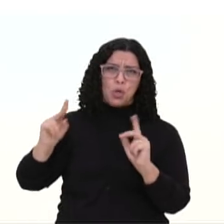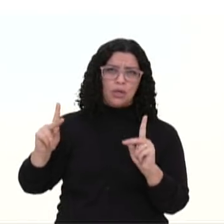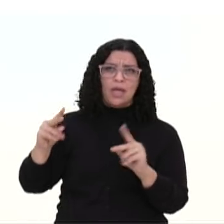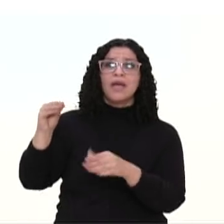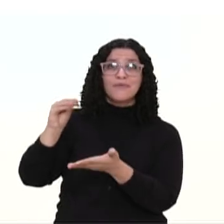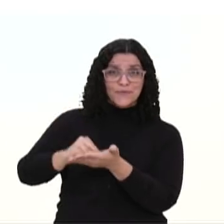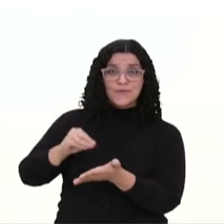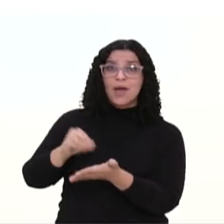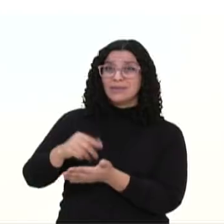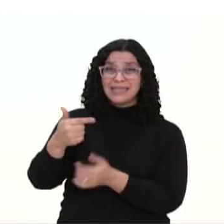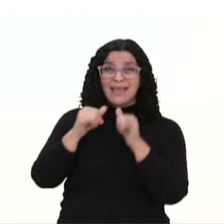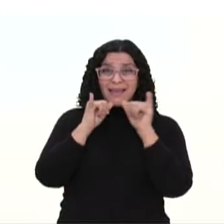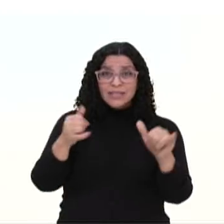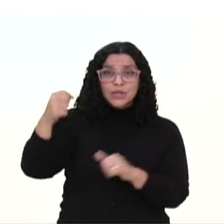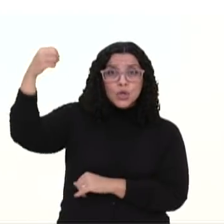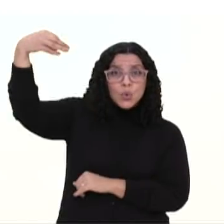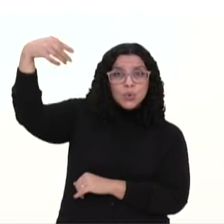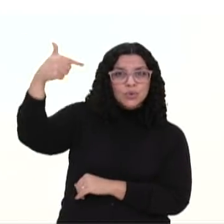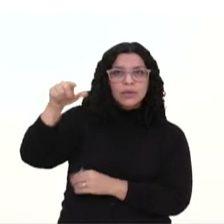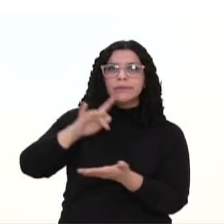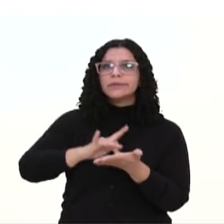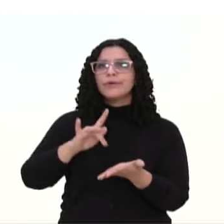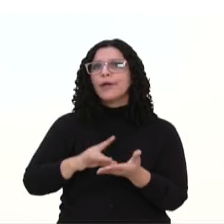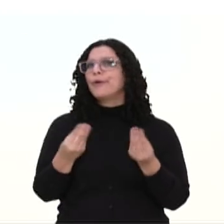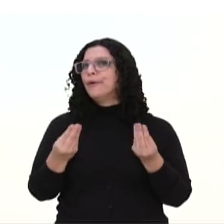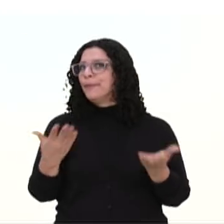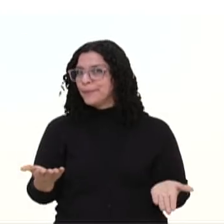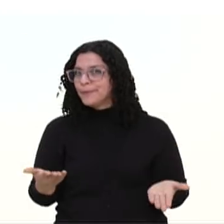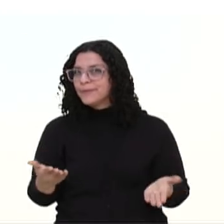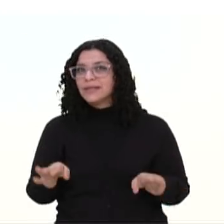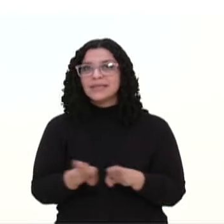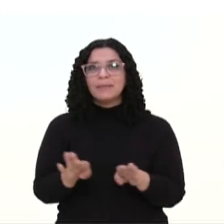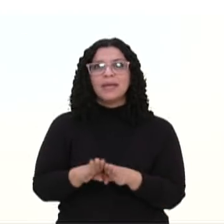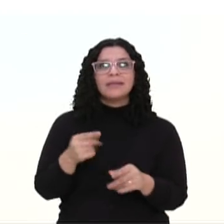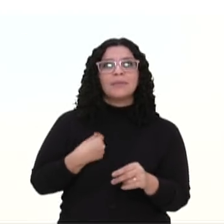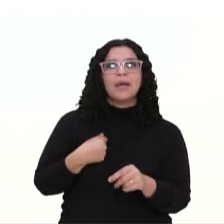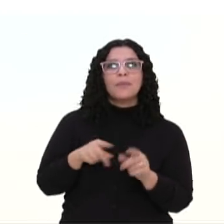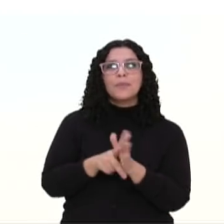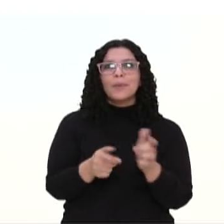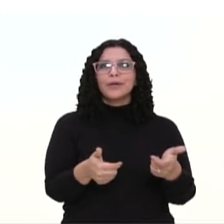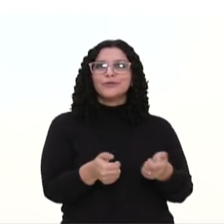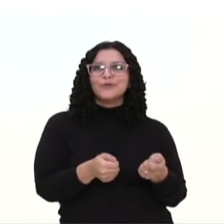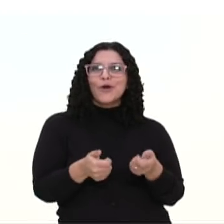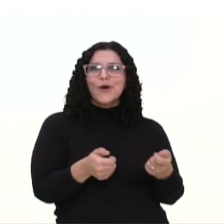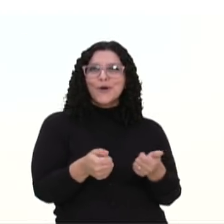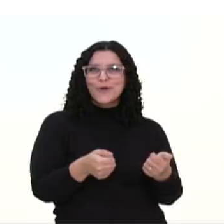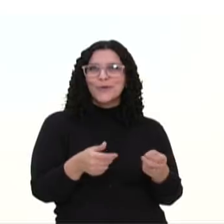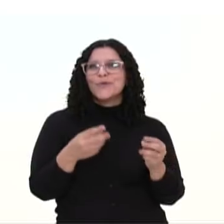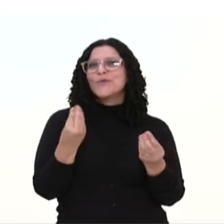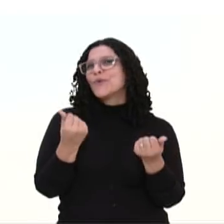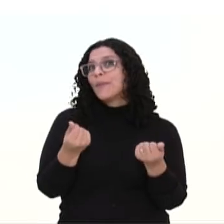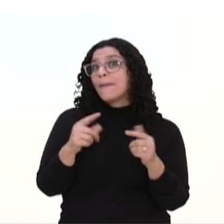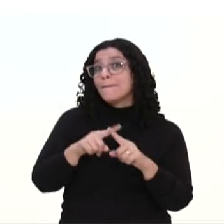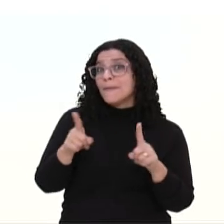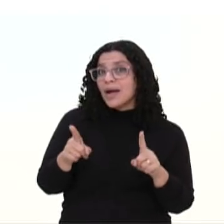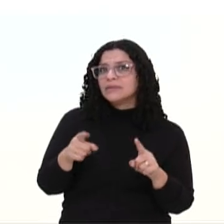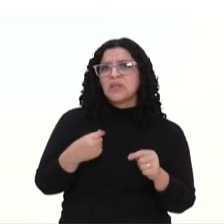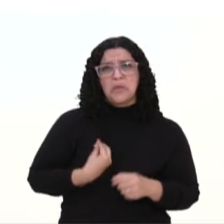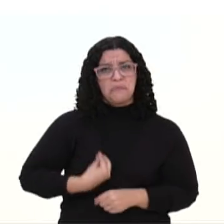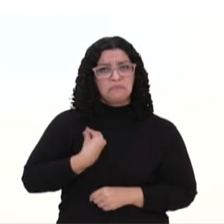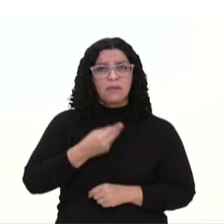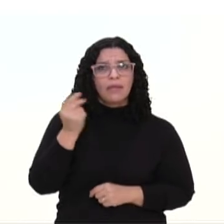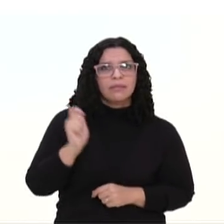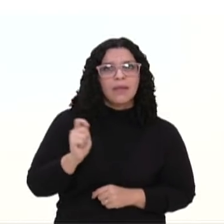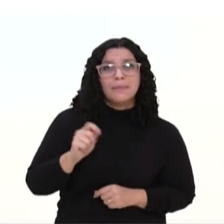falta, muita falta. Como é que vai usar o celular, não é verdade? Como é que vamos usar os nossos joguinhos? Mas a gente ainda